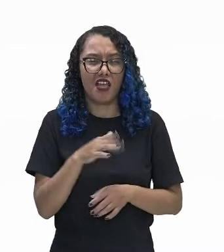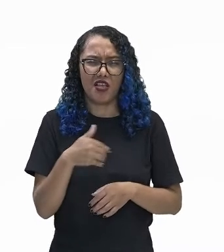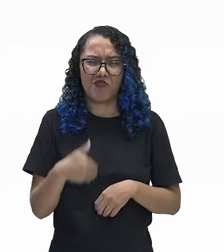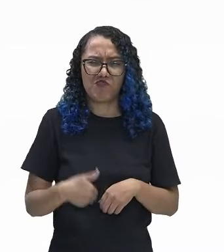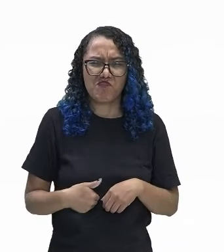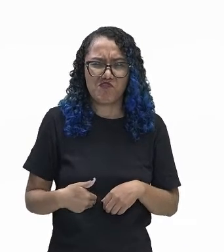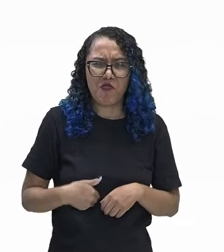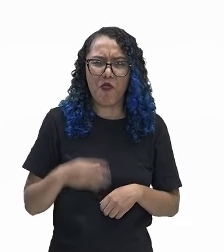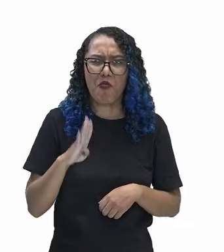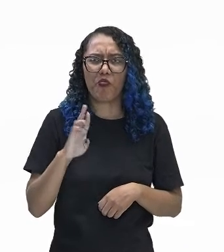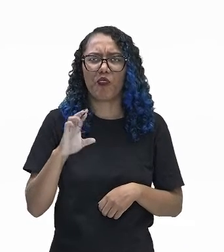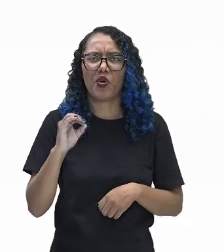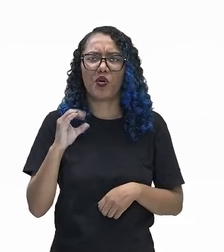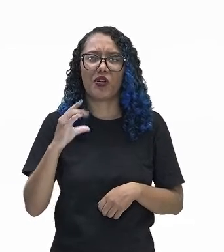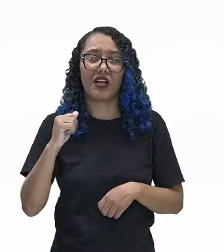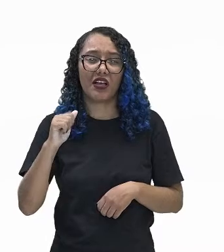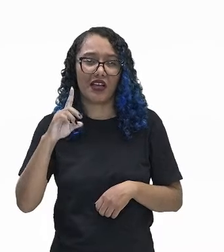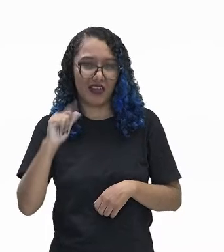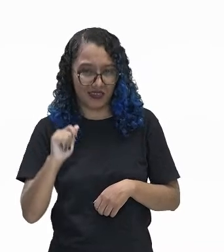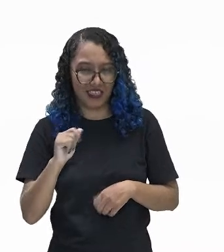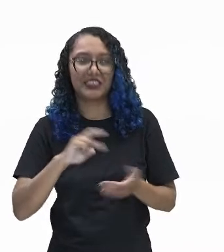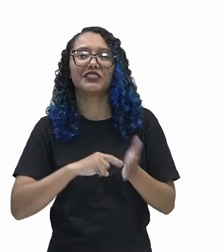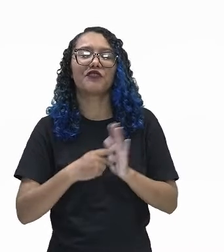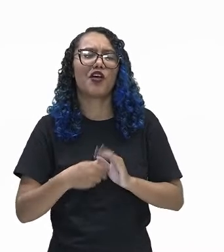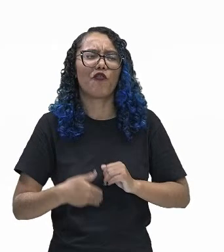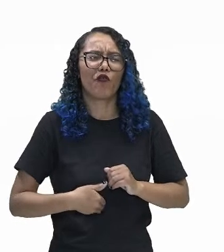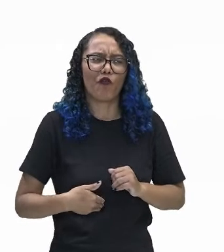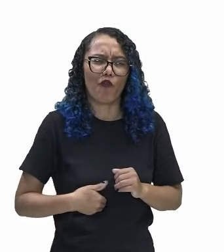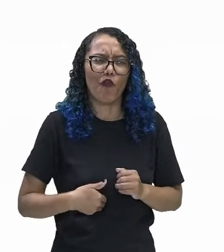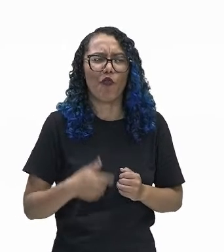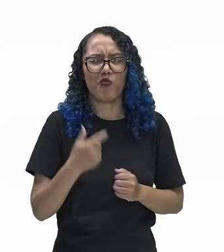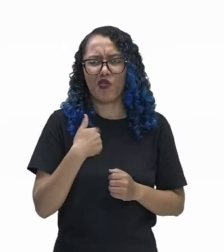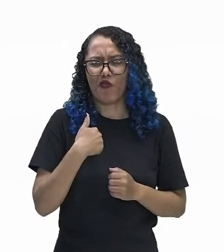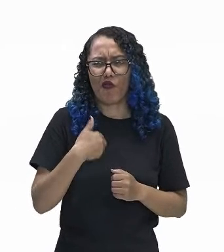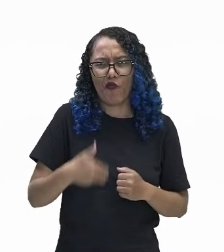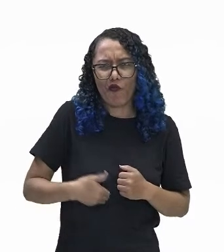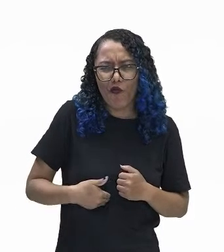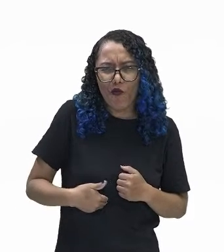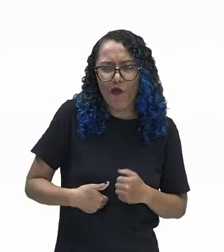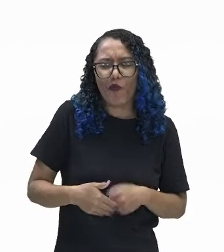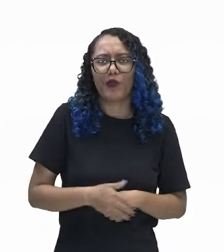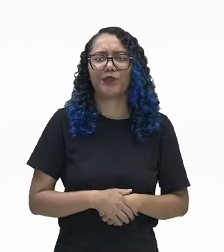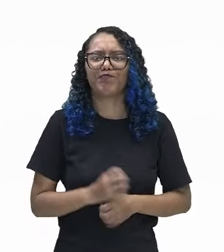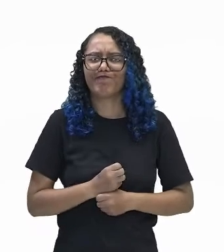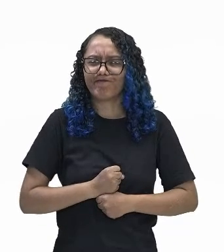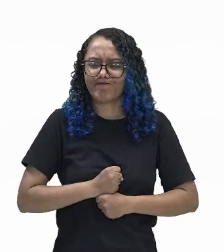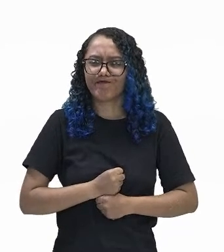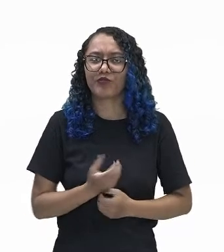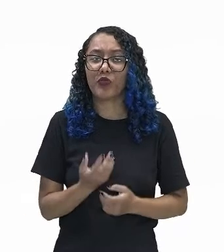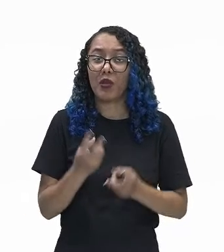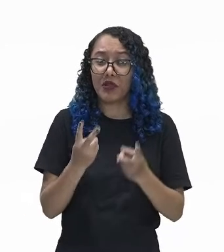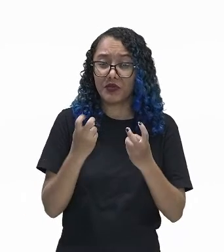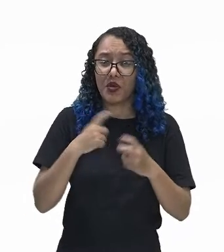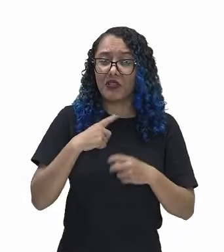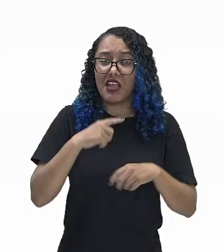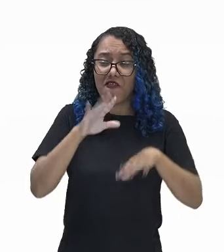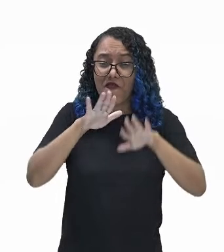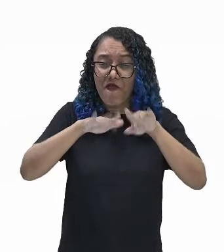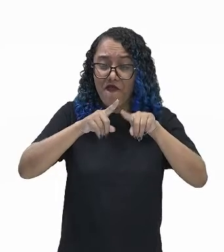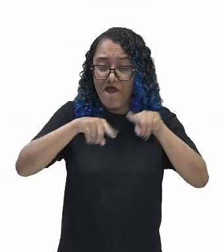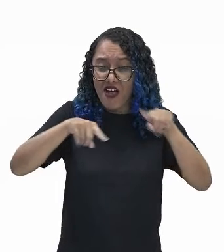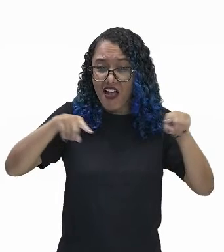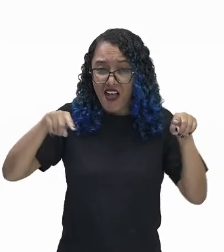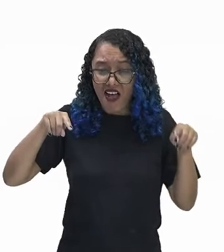antiga, né? Tô brocado para dizer que tá com o quê? Com fome. Vejam a variedade de gírias, forma de se